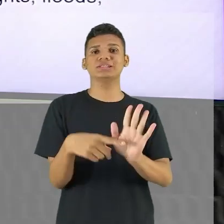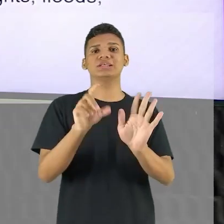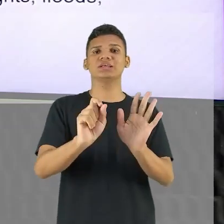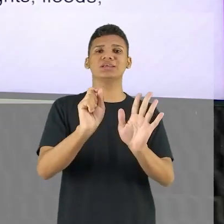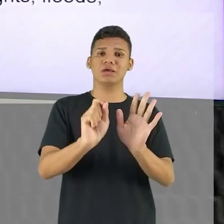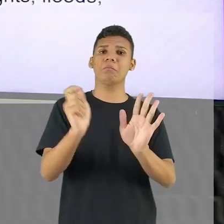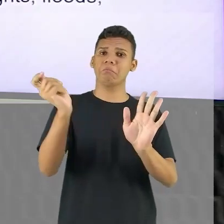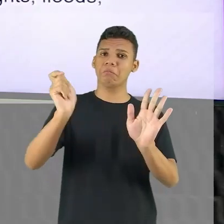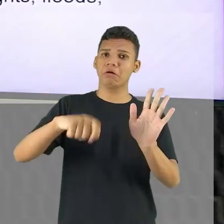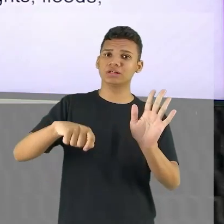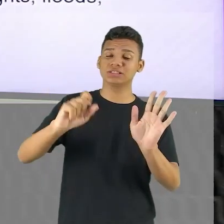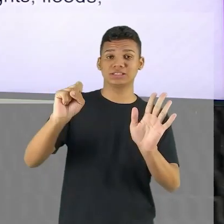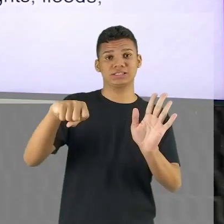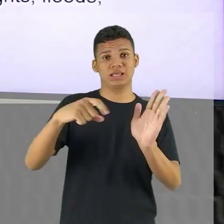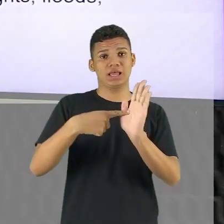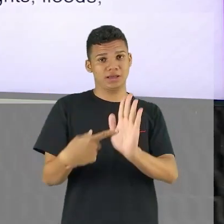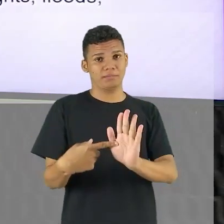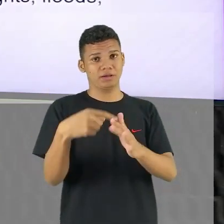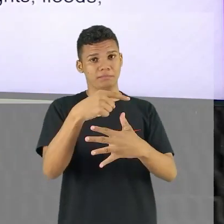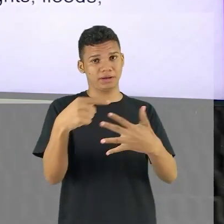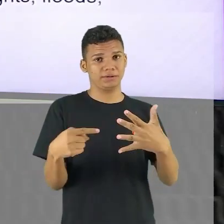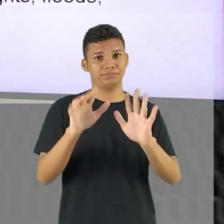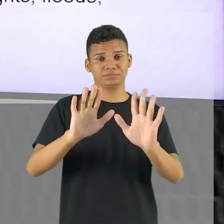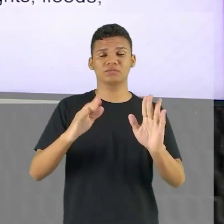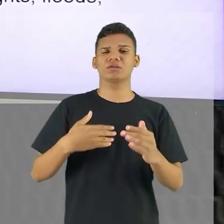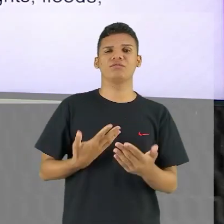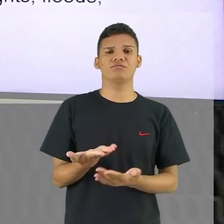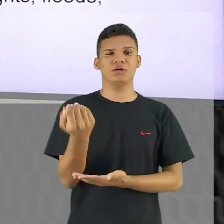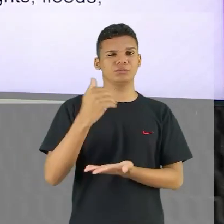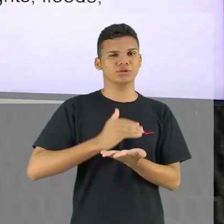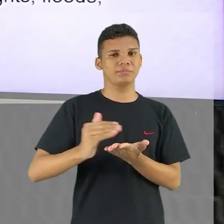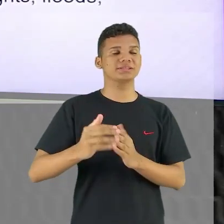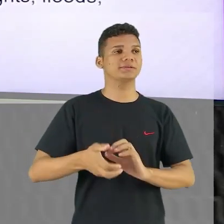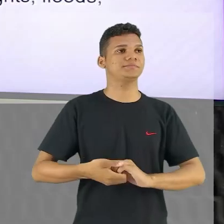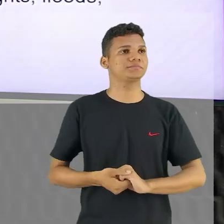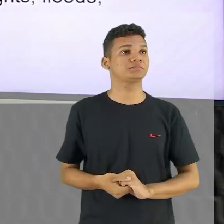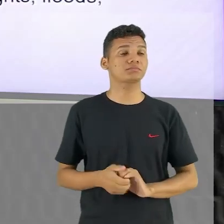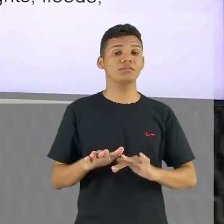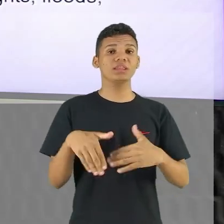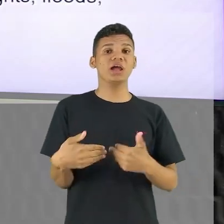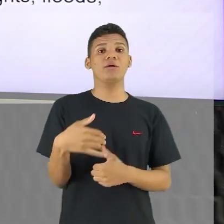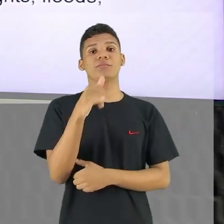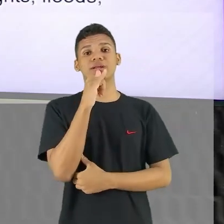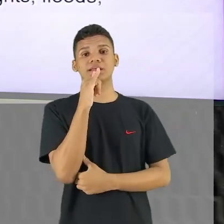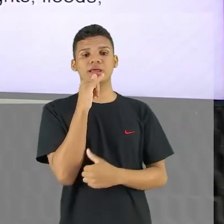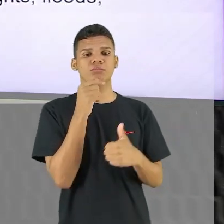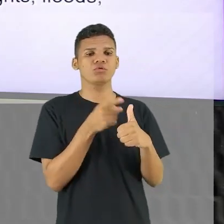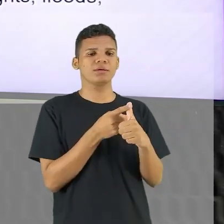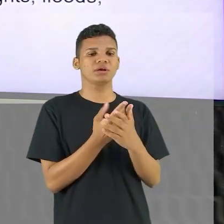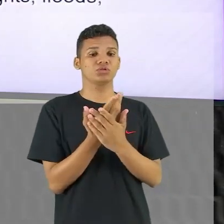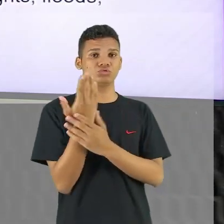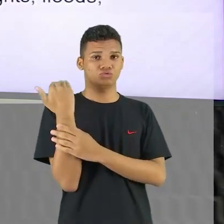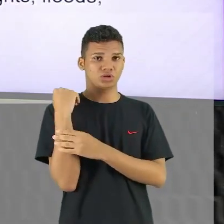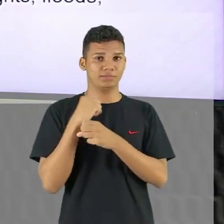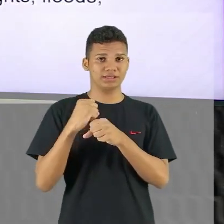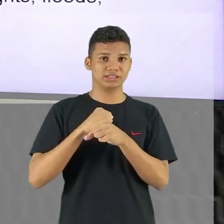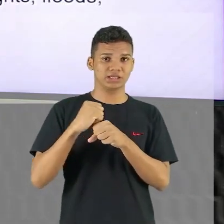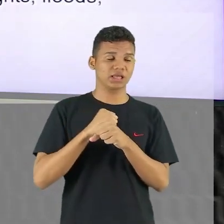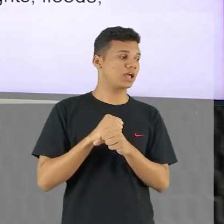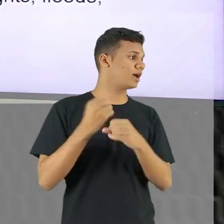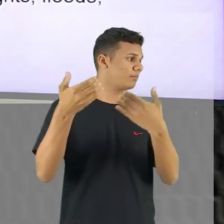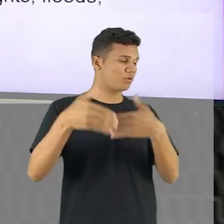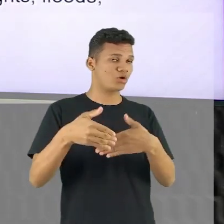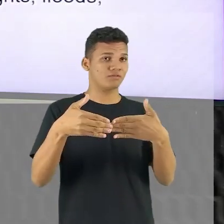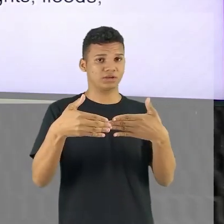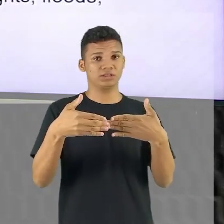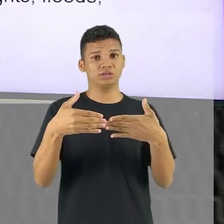questão pode ser apresentada. Então vamos lá para a gente começar. Aqui nós temos um exemplo do poema do ano passado, tá? Da prova mais